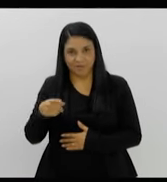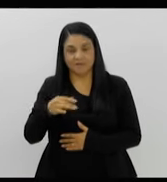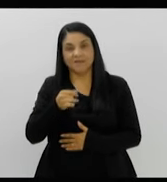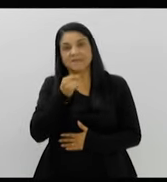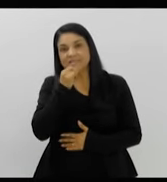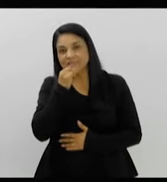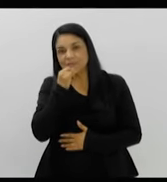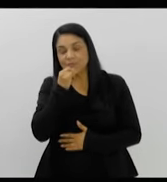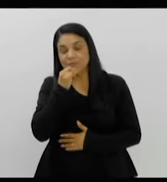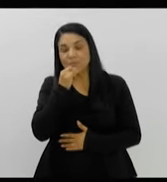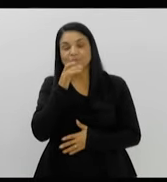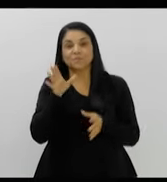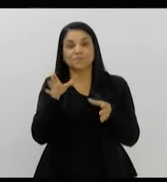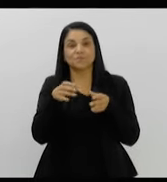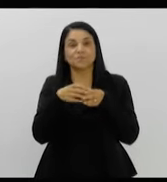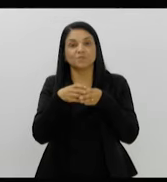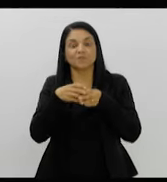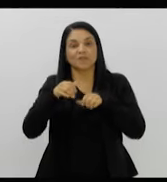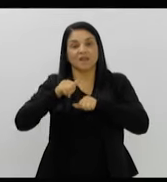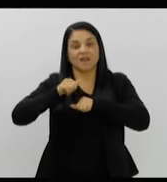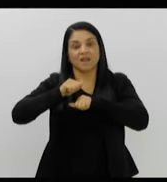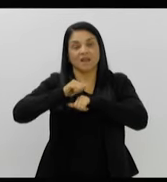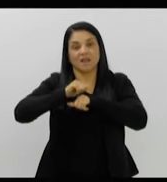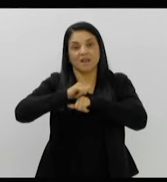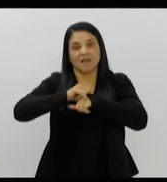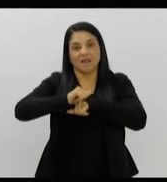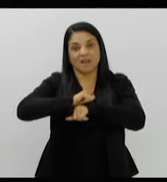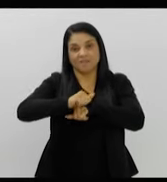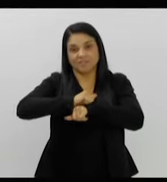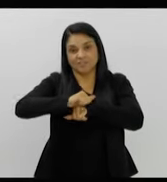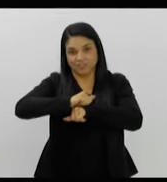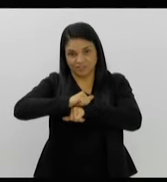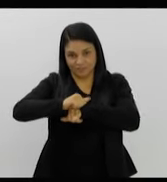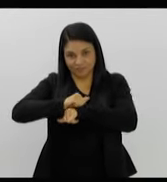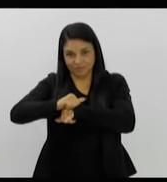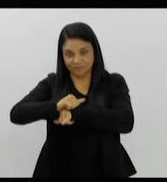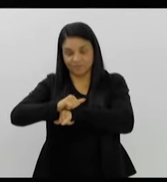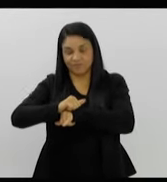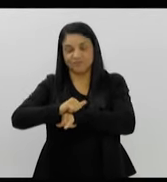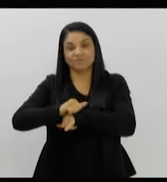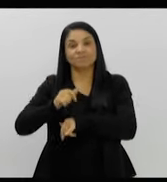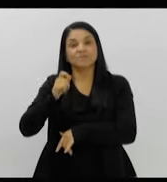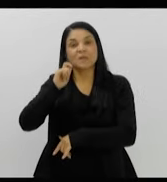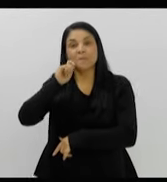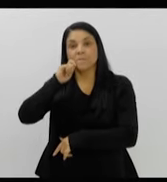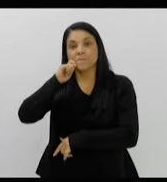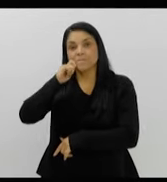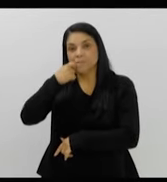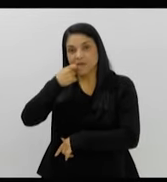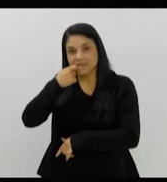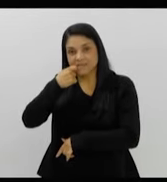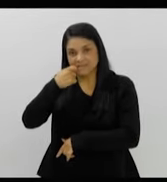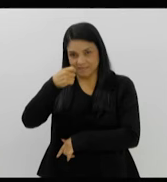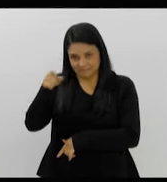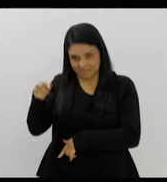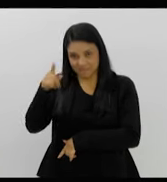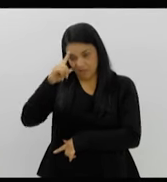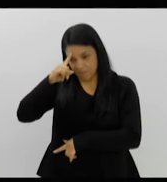lava-jato ele hoje tem a missão principal de reabilitar todos